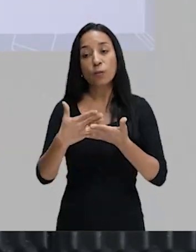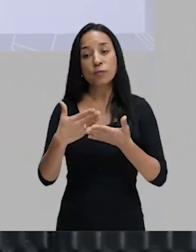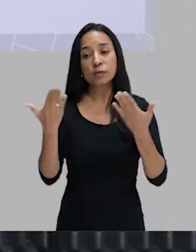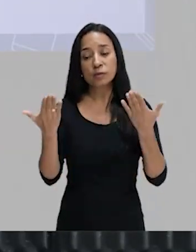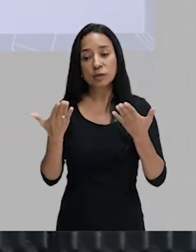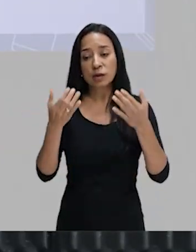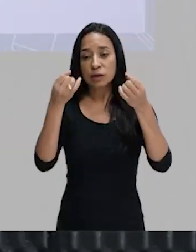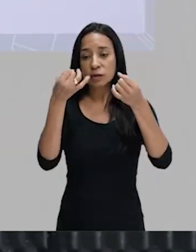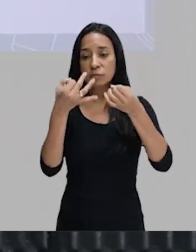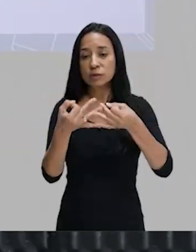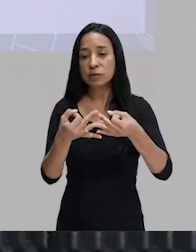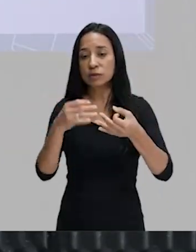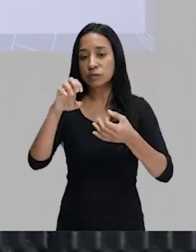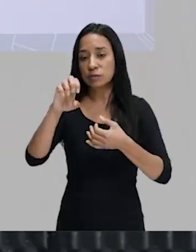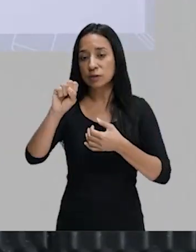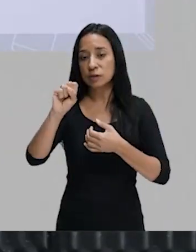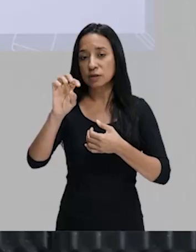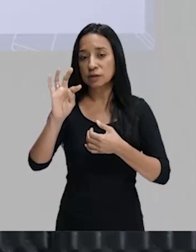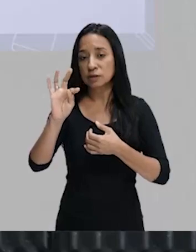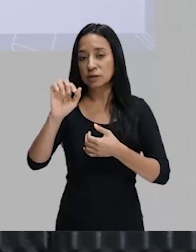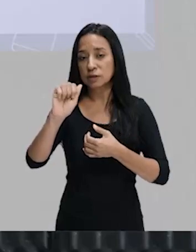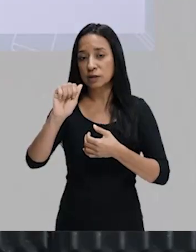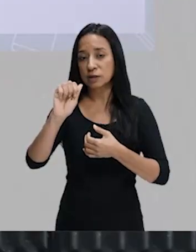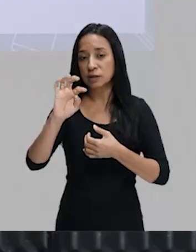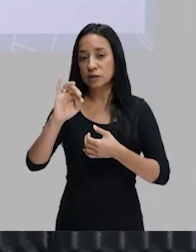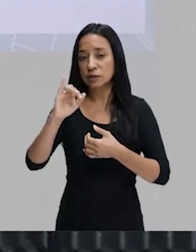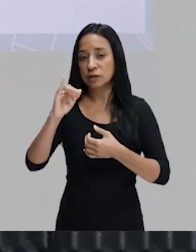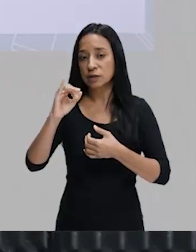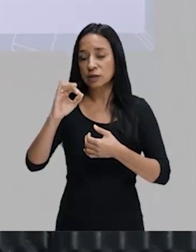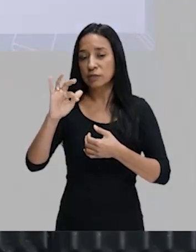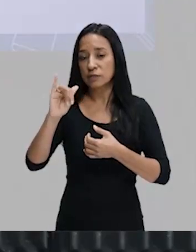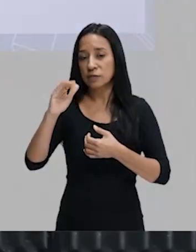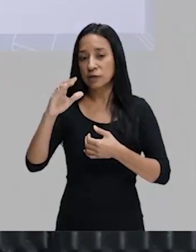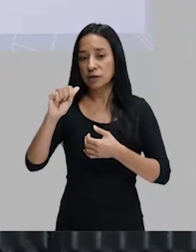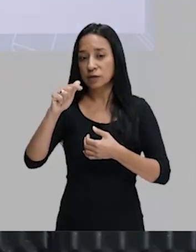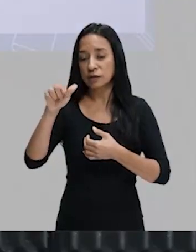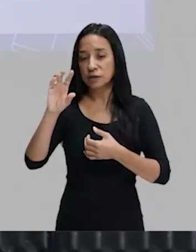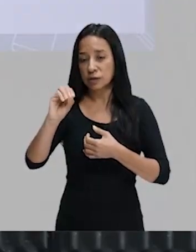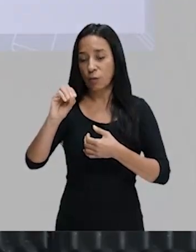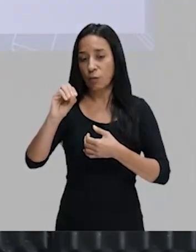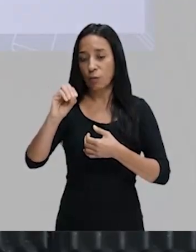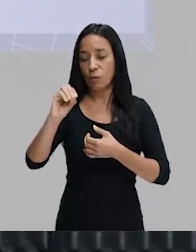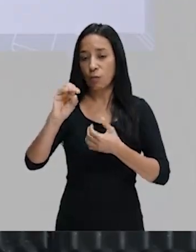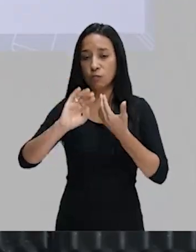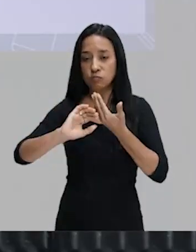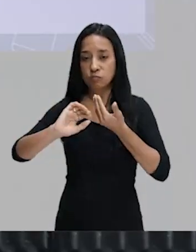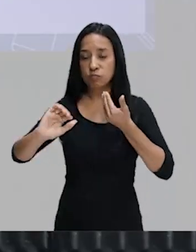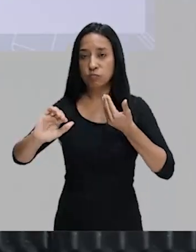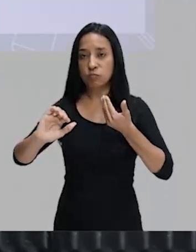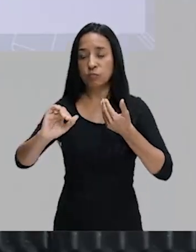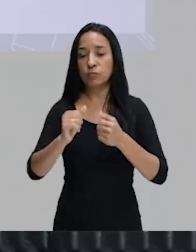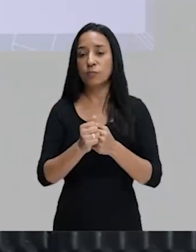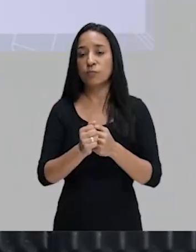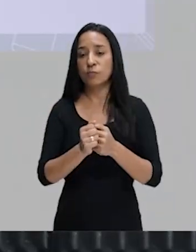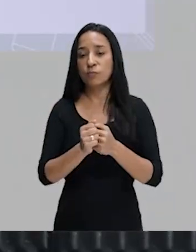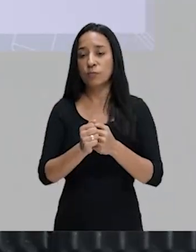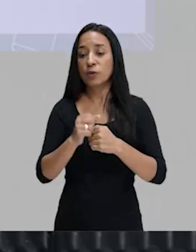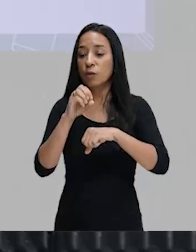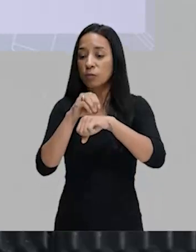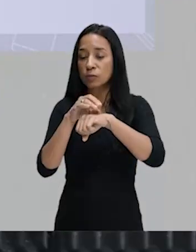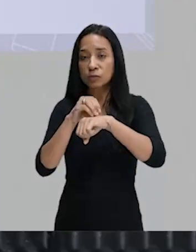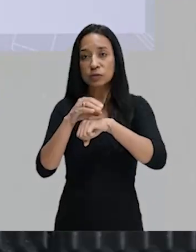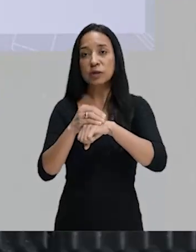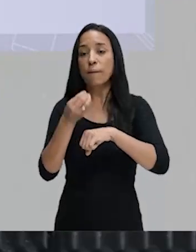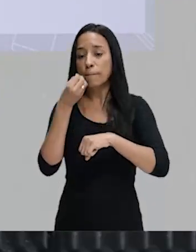sobre estratificação por castas. Antes da gente falar sobre qualquer coisa conceitual, eu vou logo te dar uma dica de